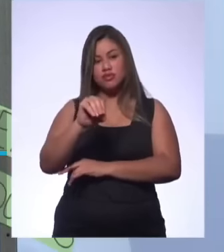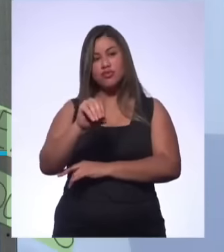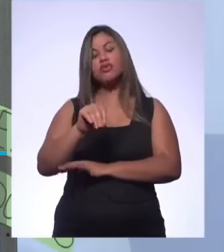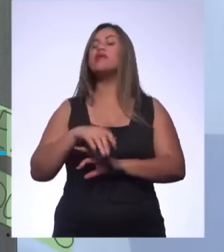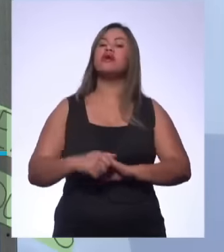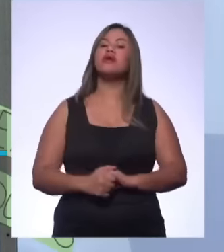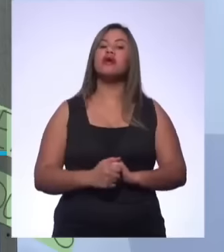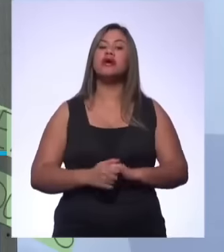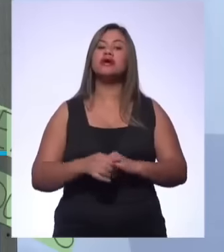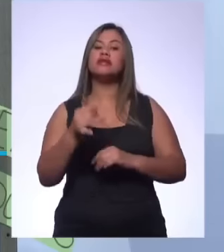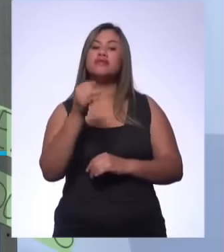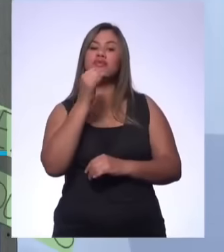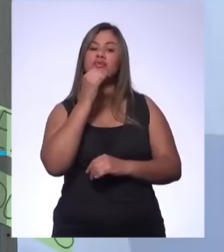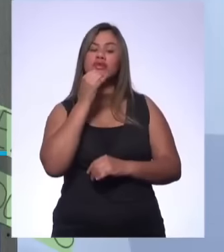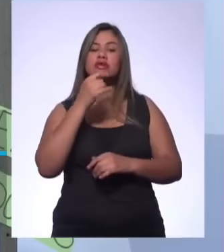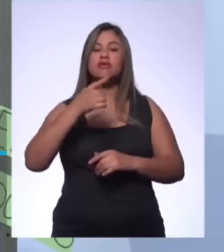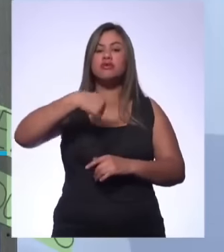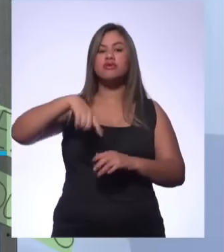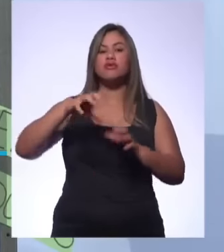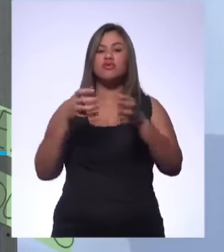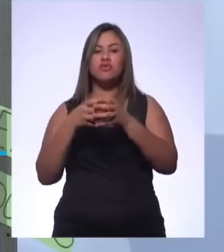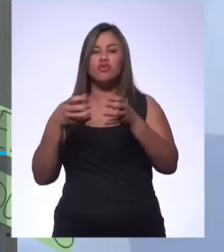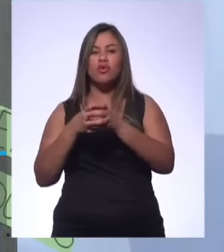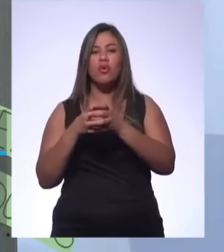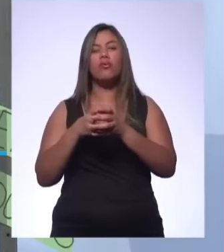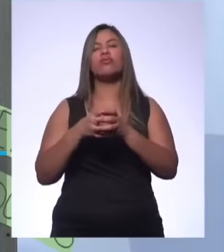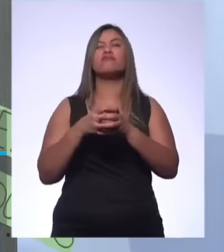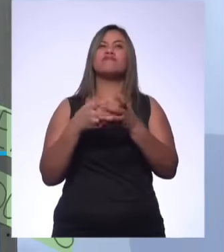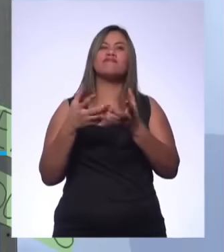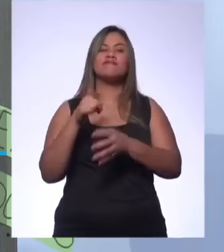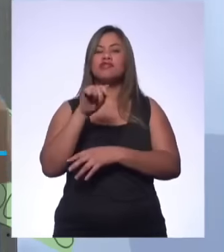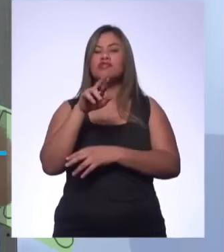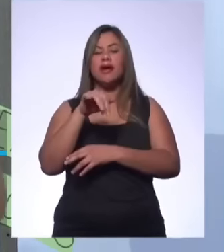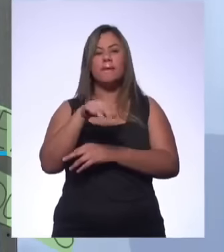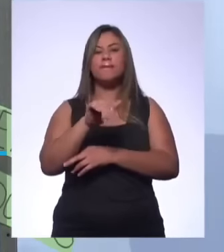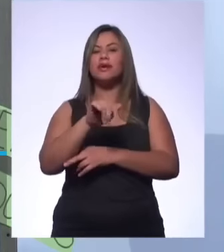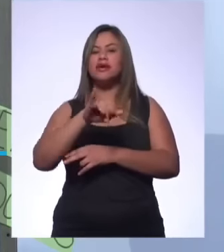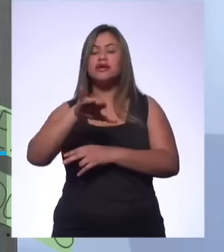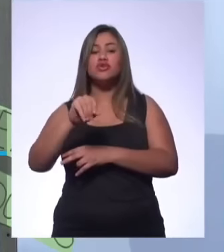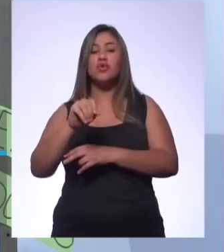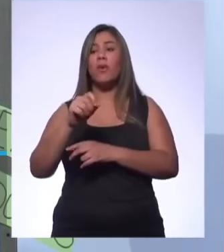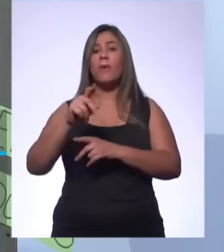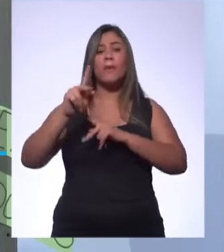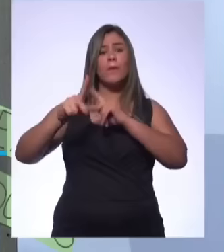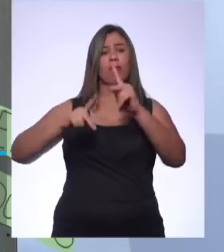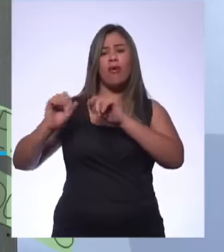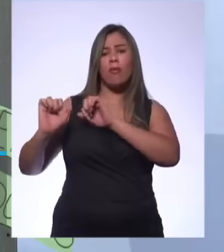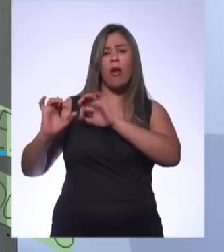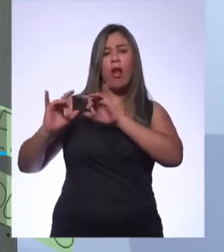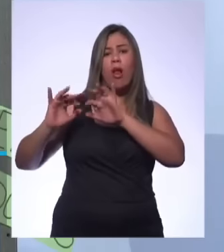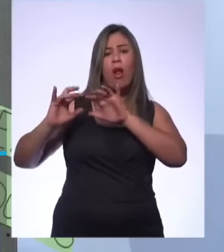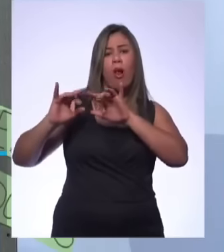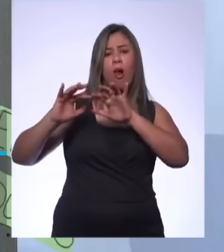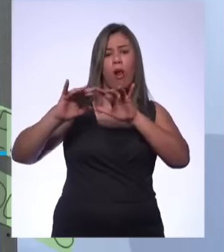várias entradas de povos germânicos, várias populações que foram adentrando essa